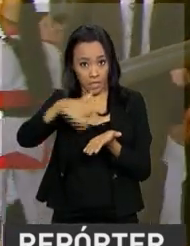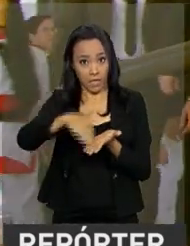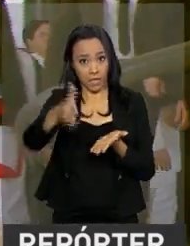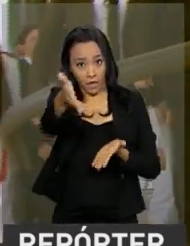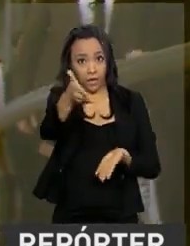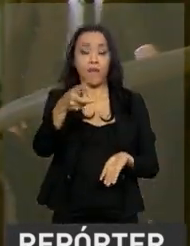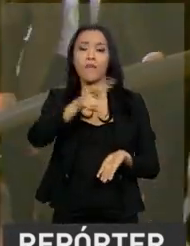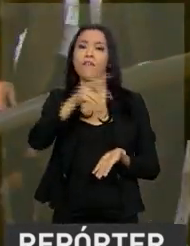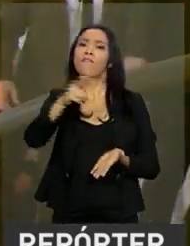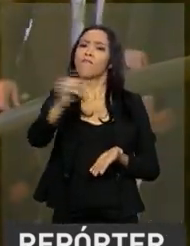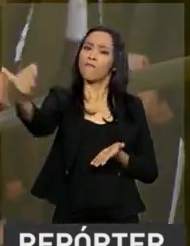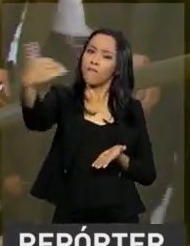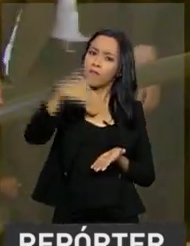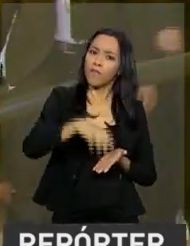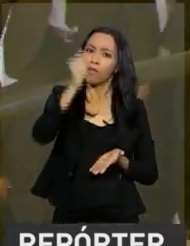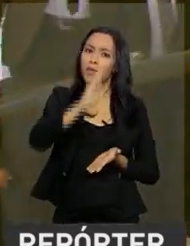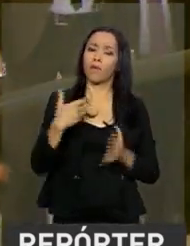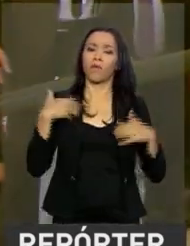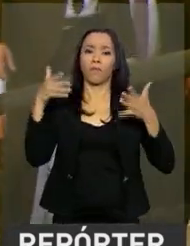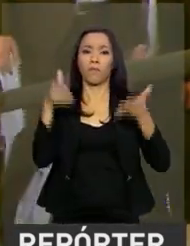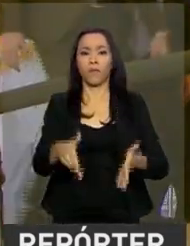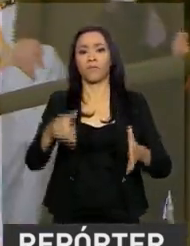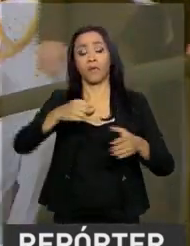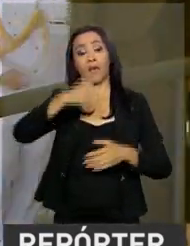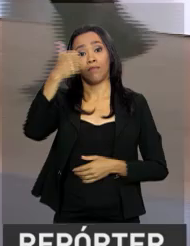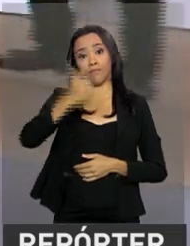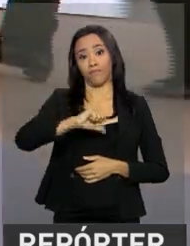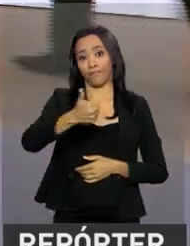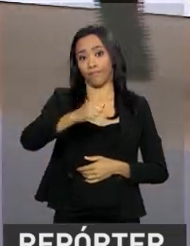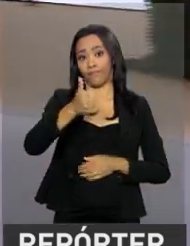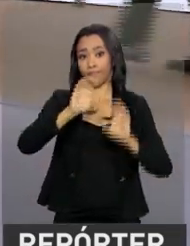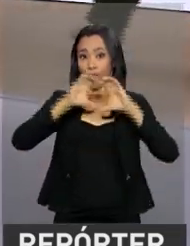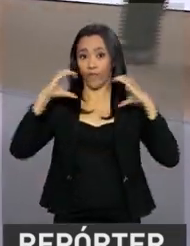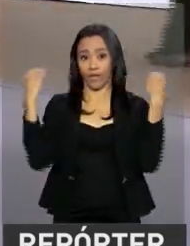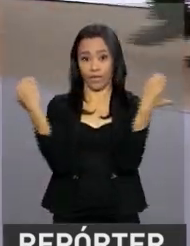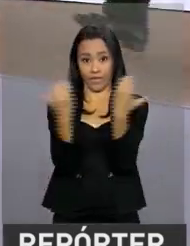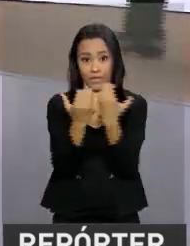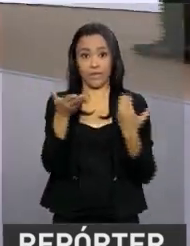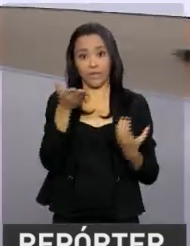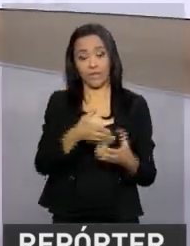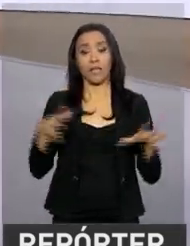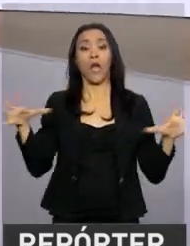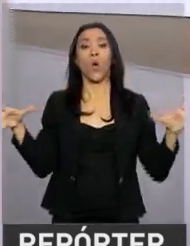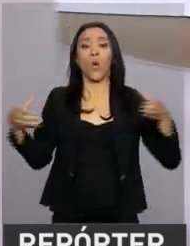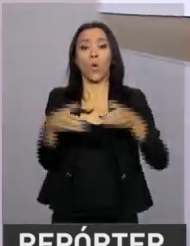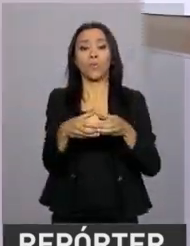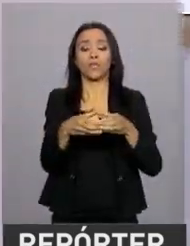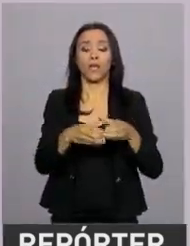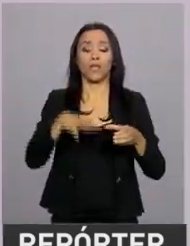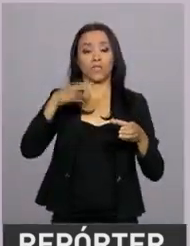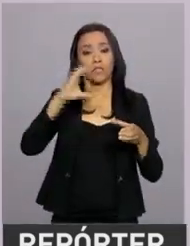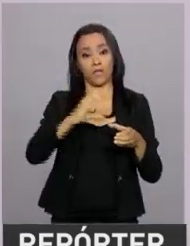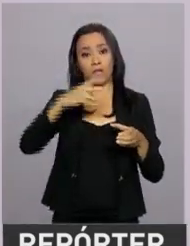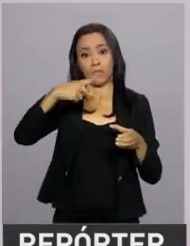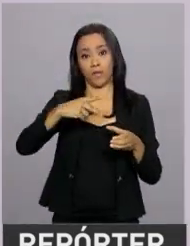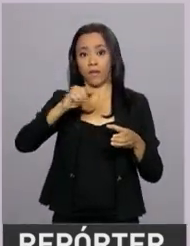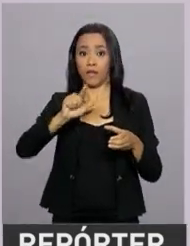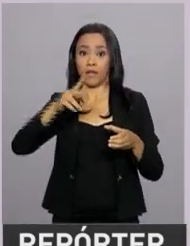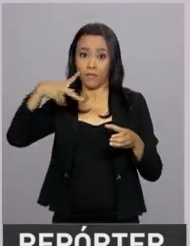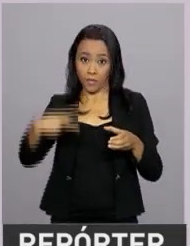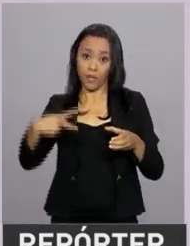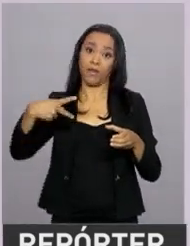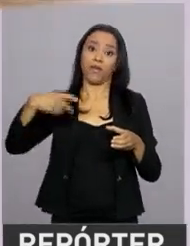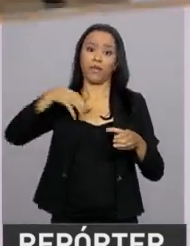falou, para participar também da 11ª Conferência dos Chefes de Estado e de Governo da Comunidade dos Países de Língua Portuguesa,